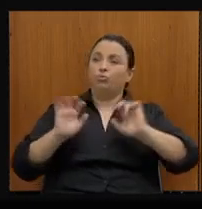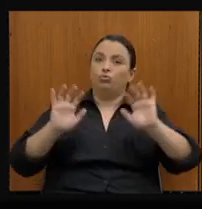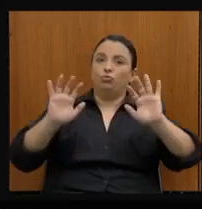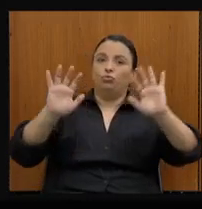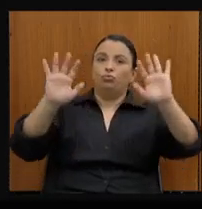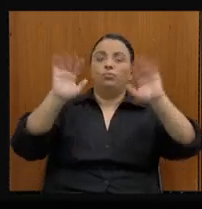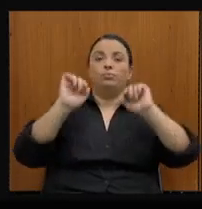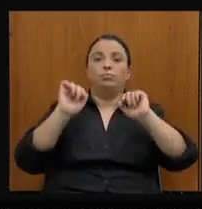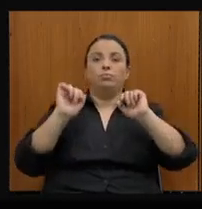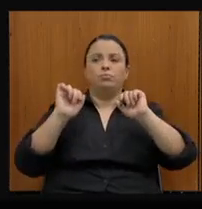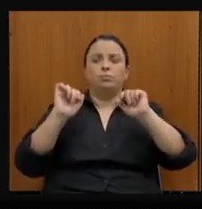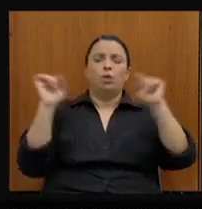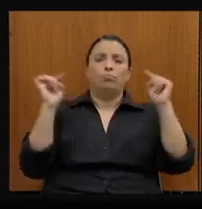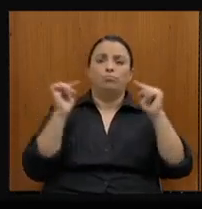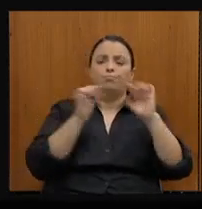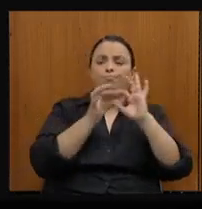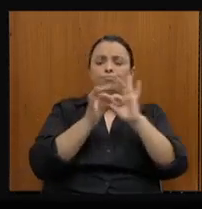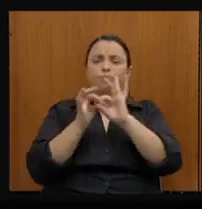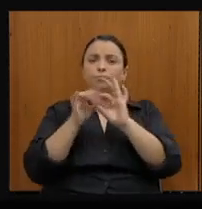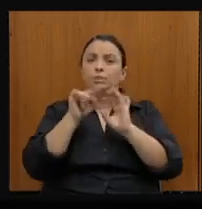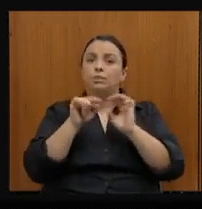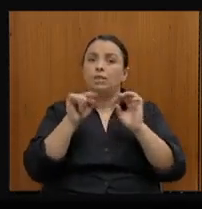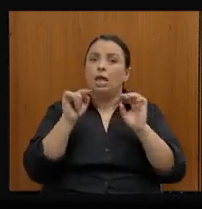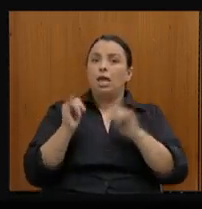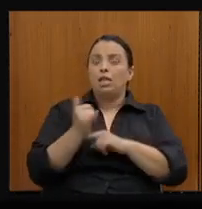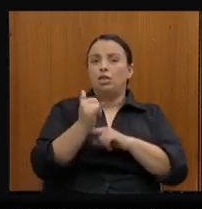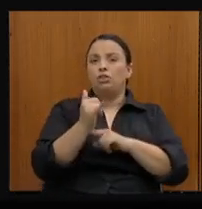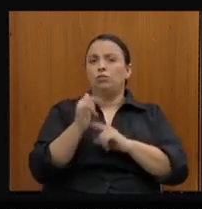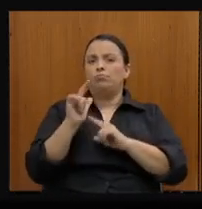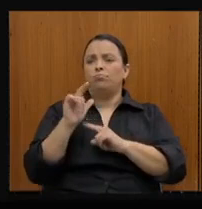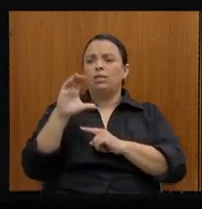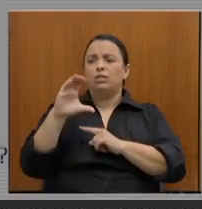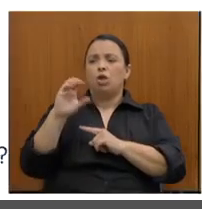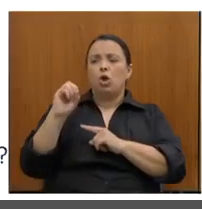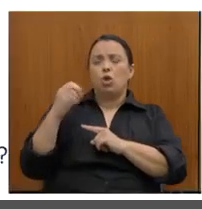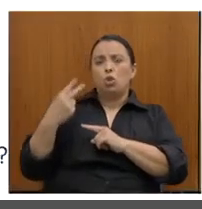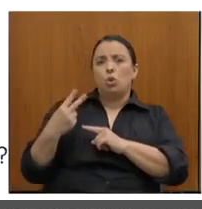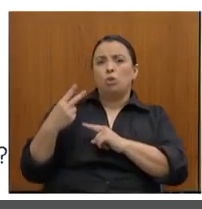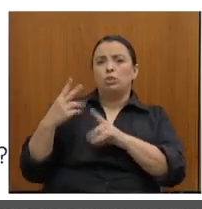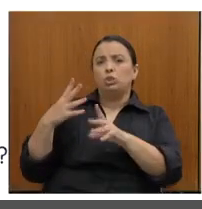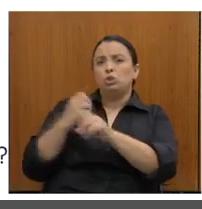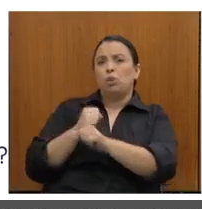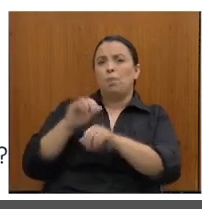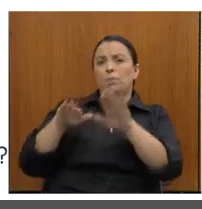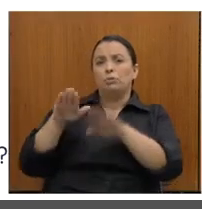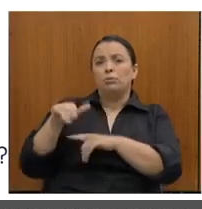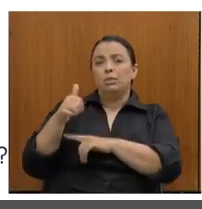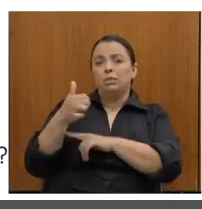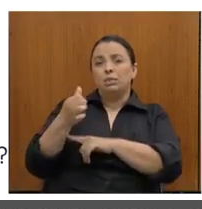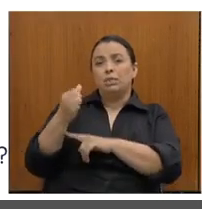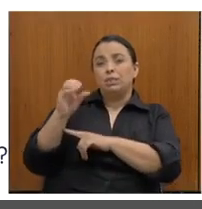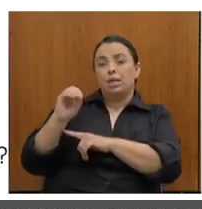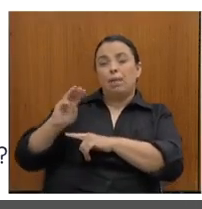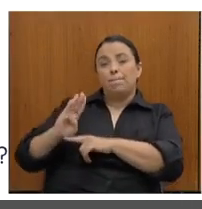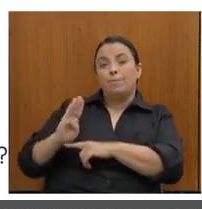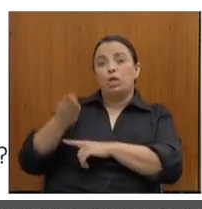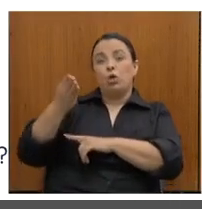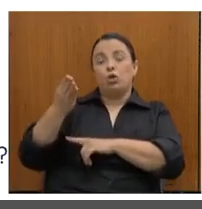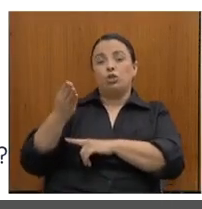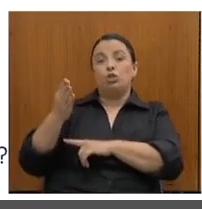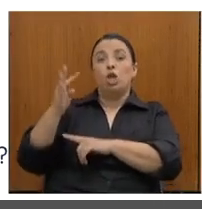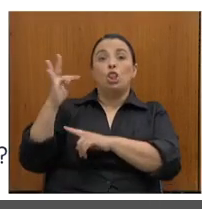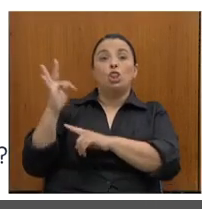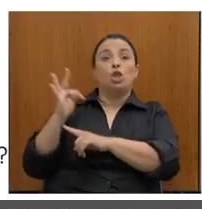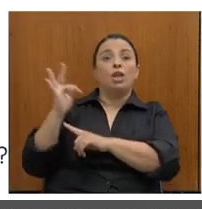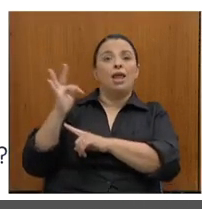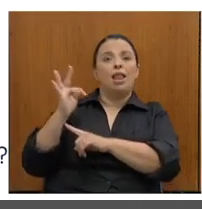de CO2 deve estar na ordem aí de uns 60 bilhões de toneladas por ano 34